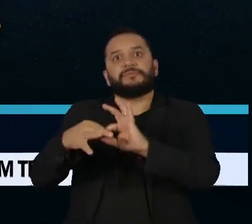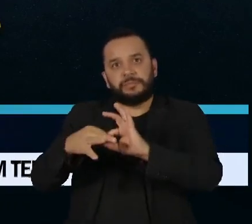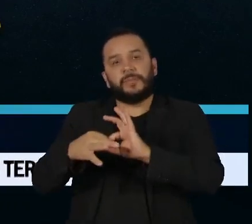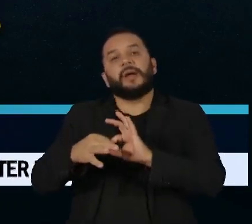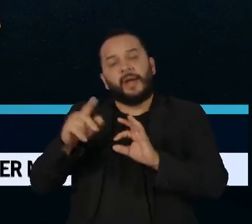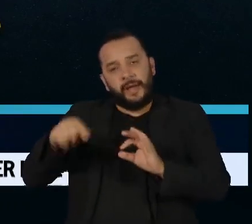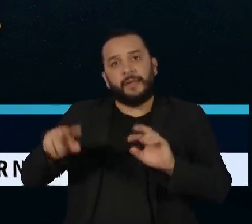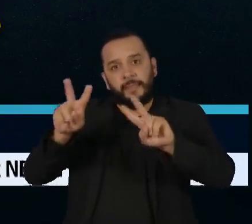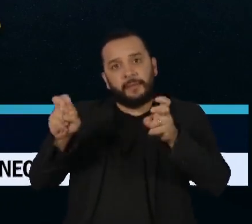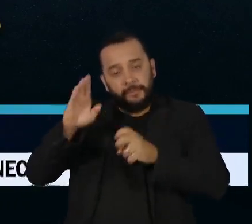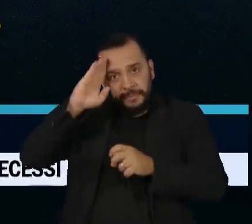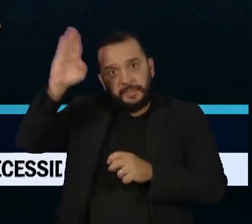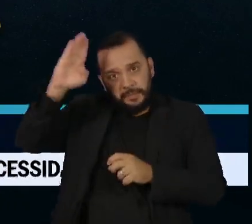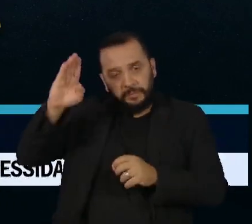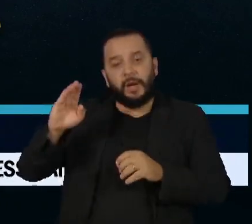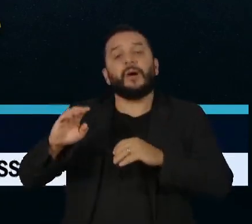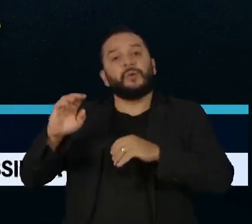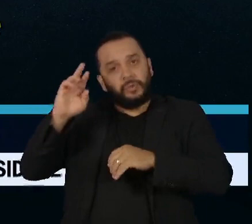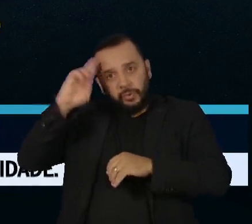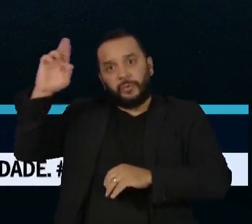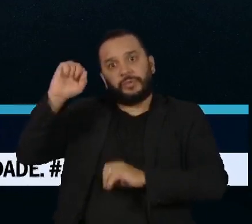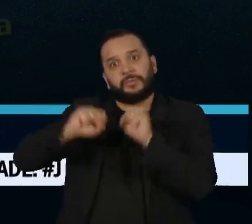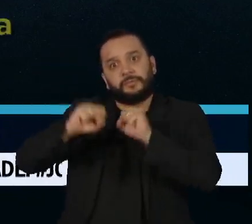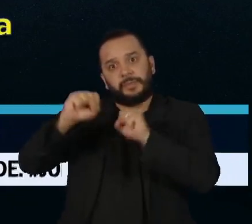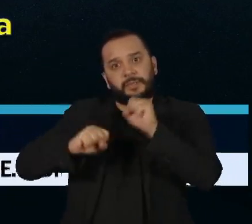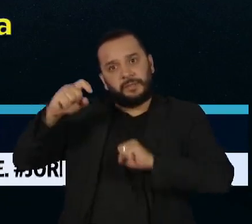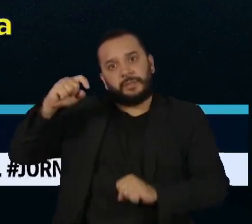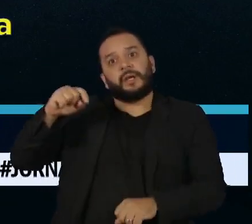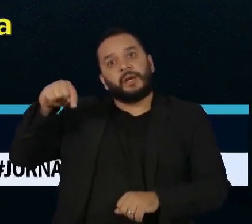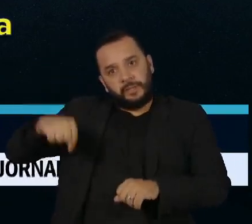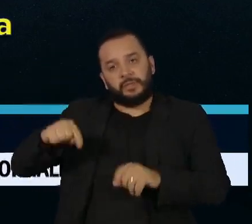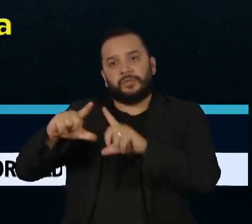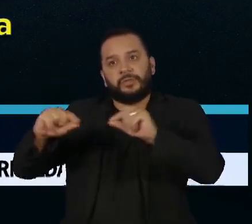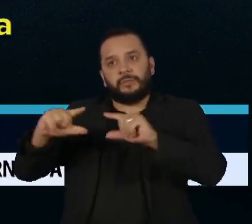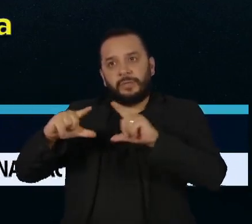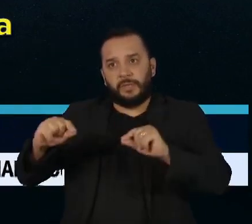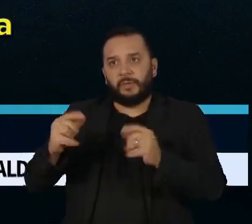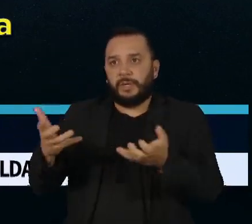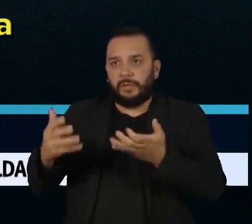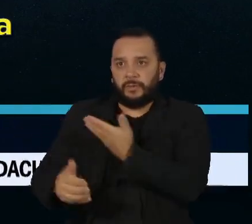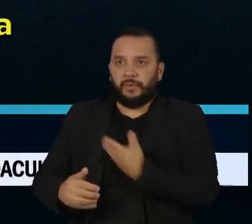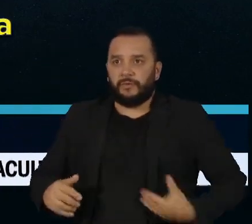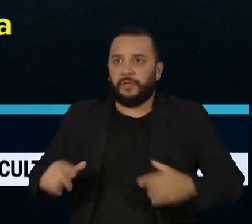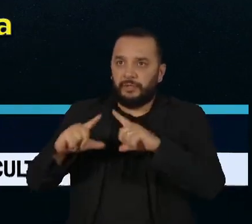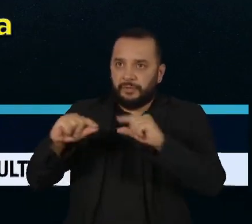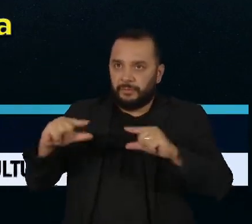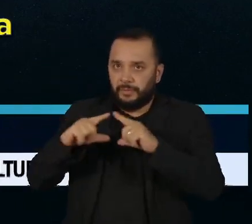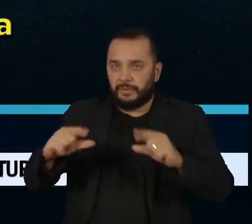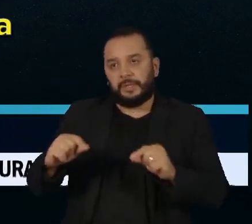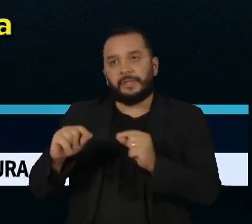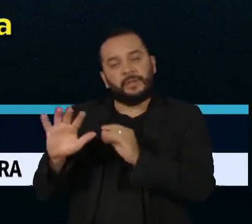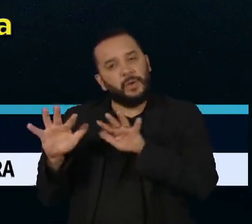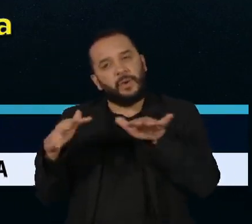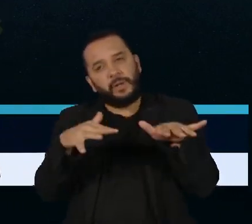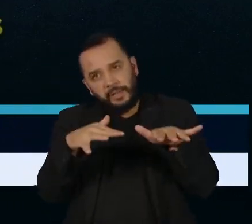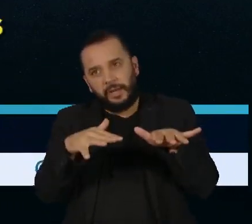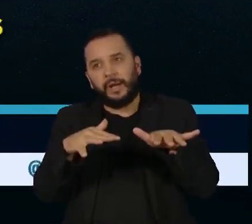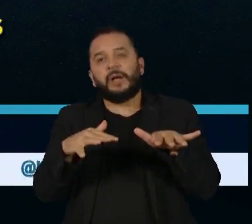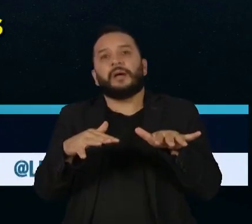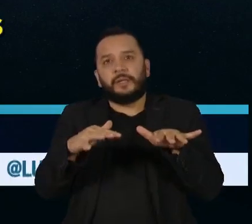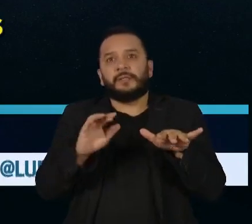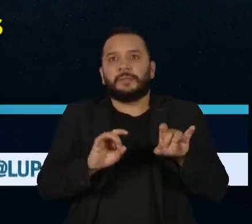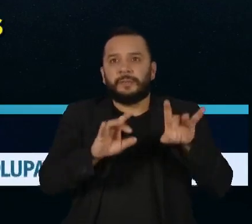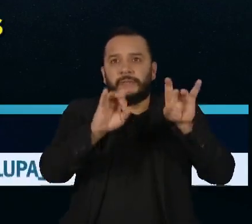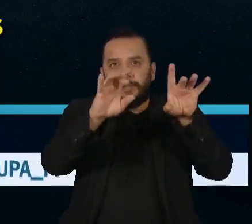japoneses que se interessam por esse acordo e querem que o governo japonês tenha um olhar particular,